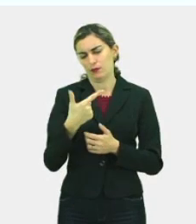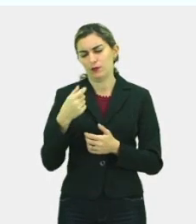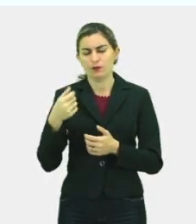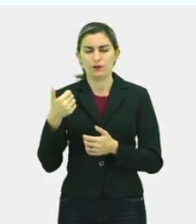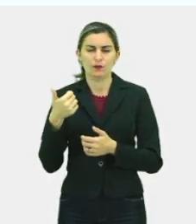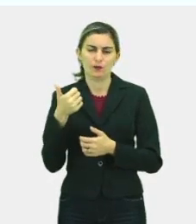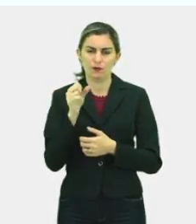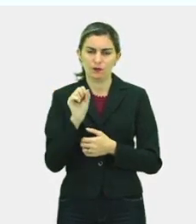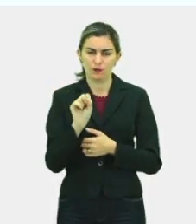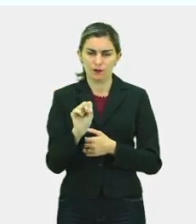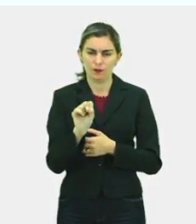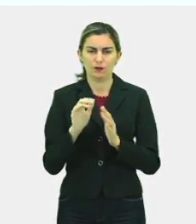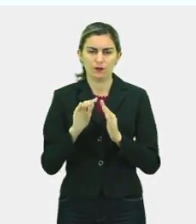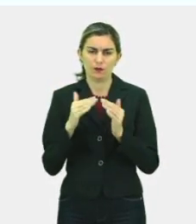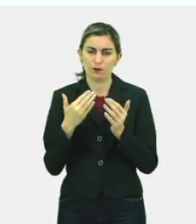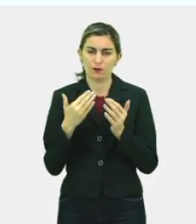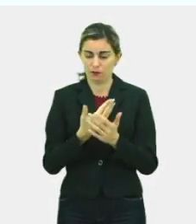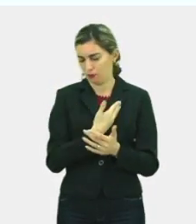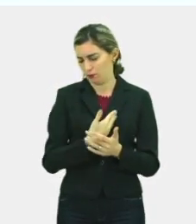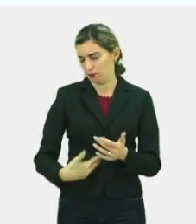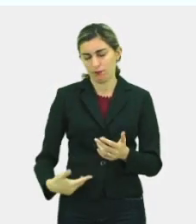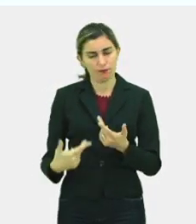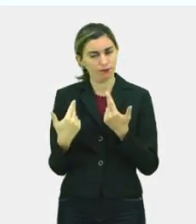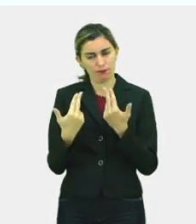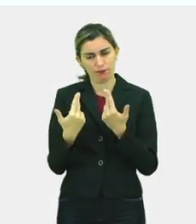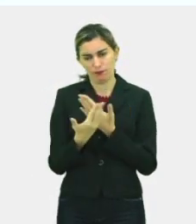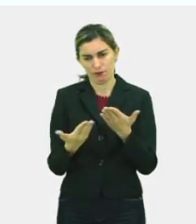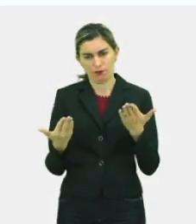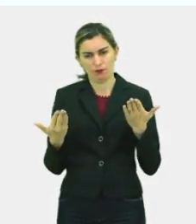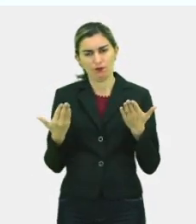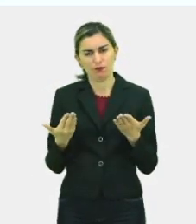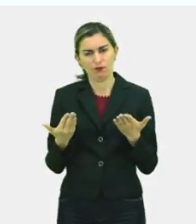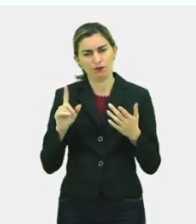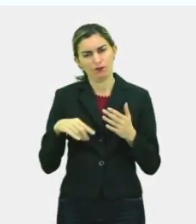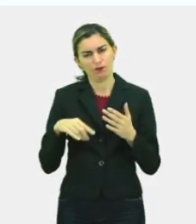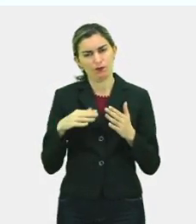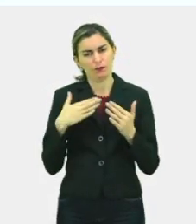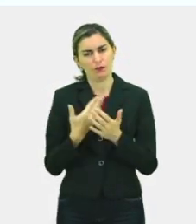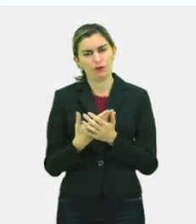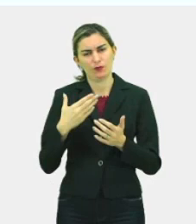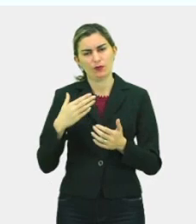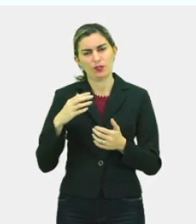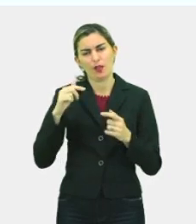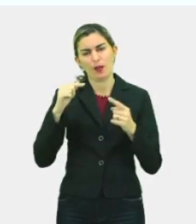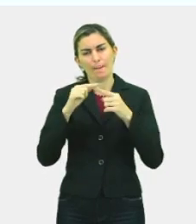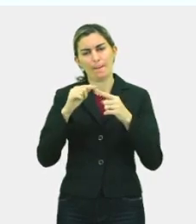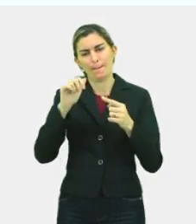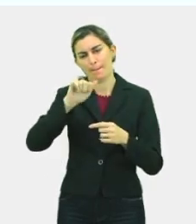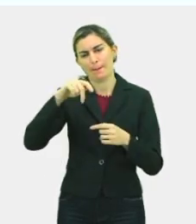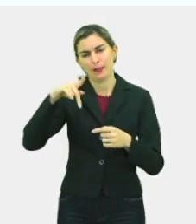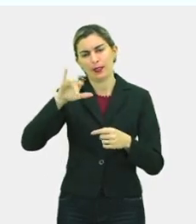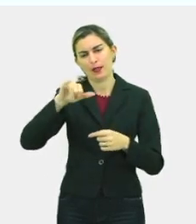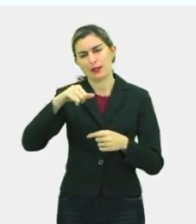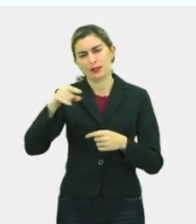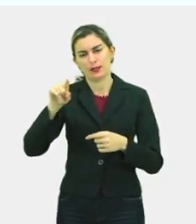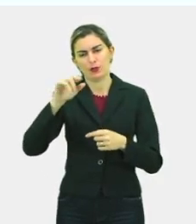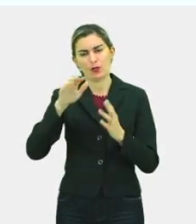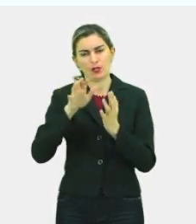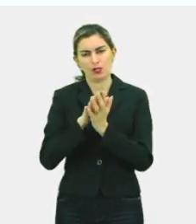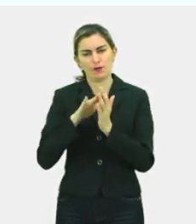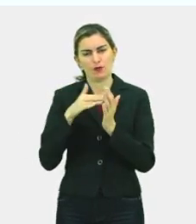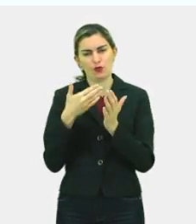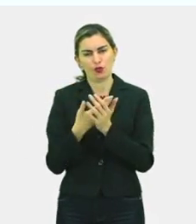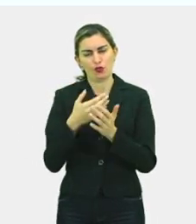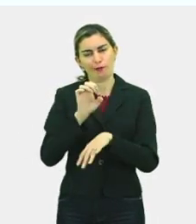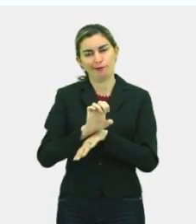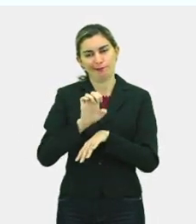né? Foi em 2018, foi estudante de escola pública como vocês. Ele era estudante do Colégio de Aplicação do Recife, né?